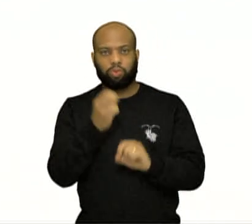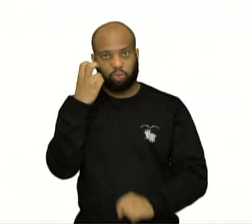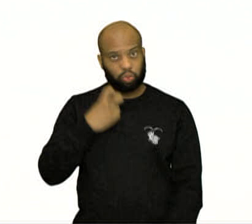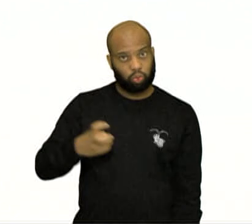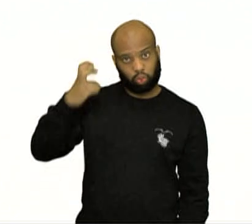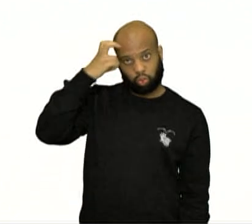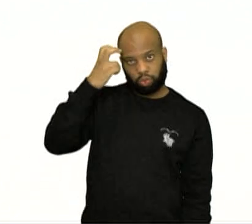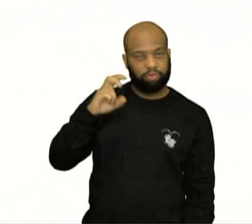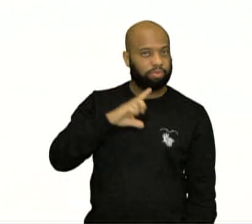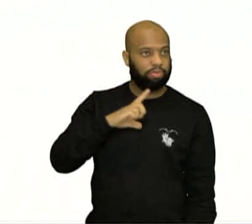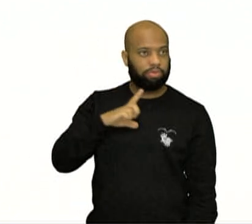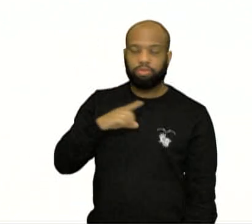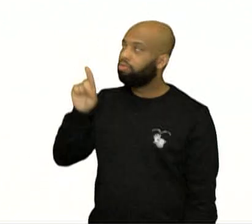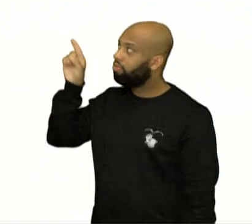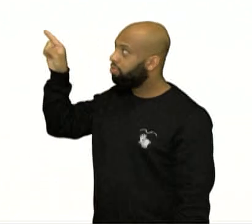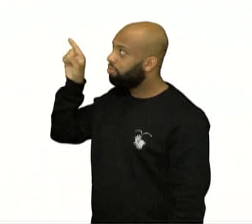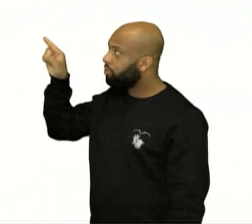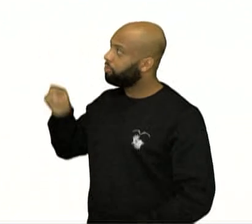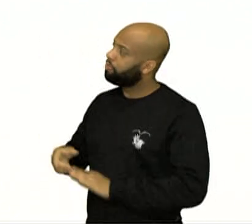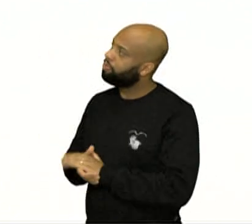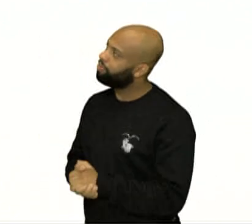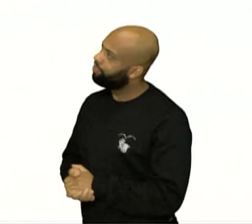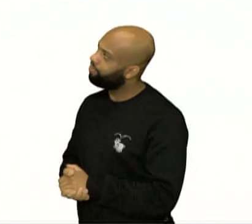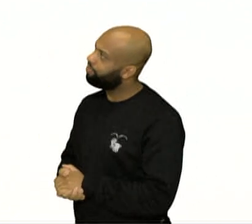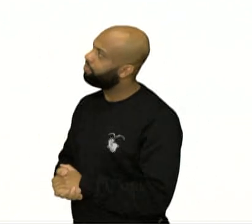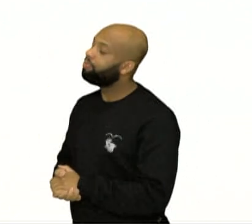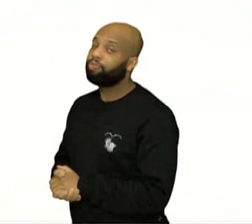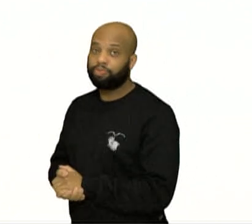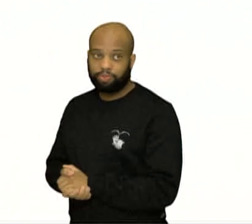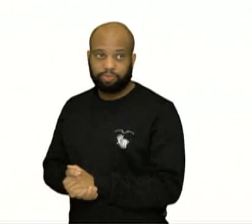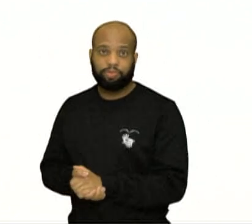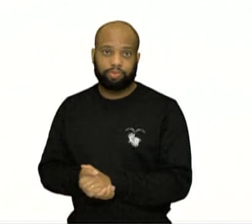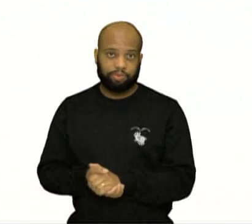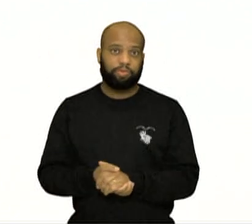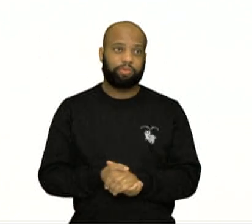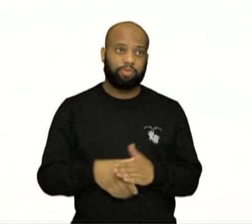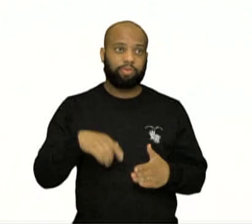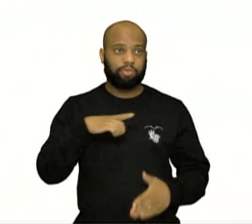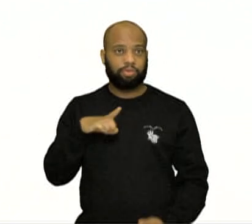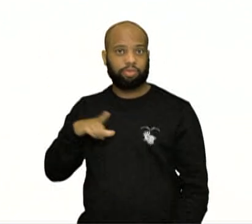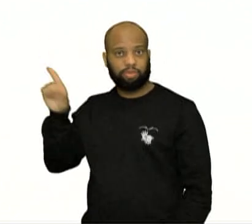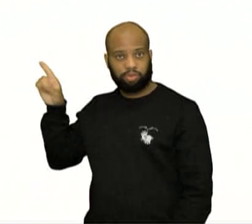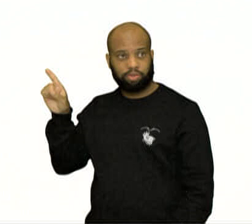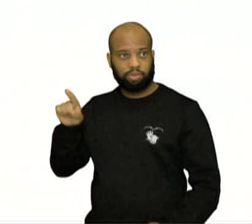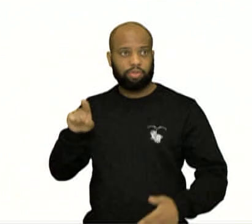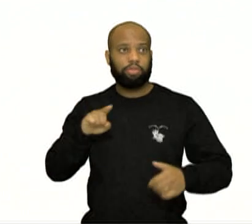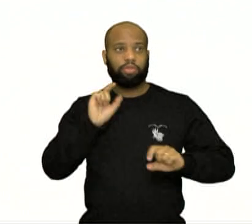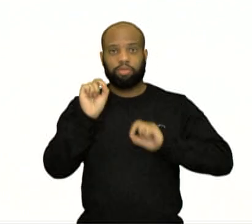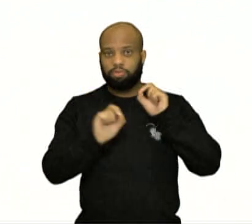cultural apresentado aqui, nesses 3 cartazes?